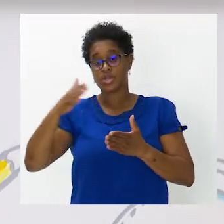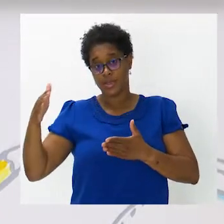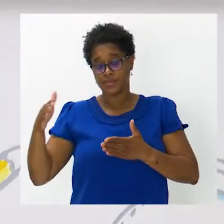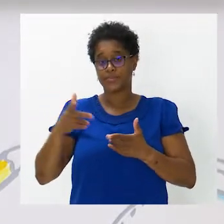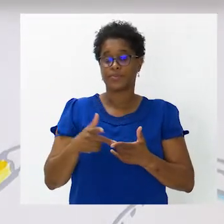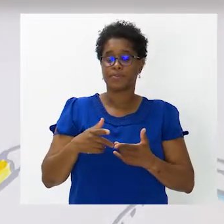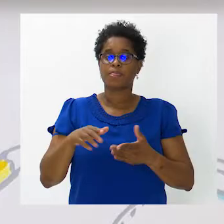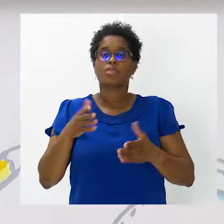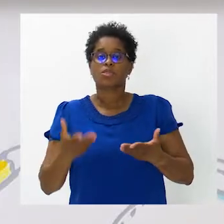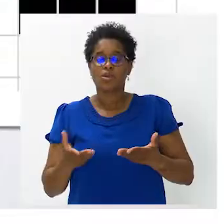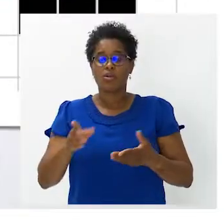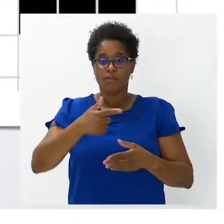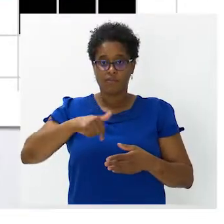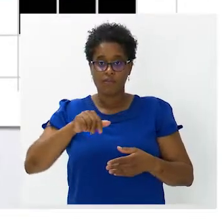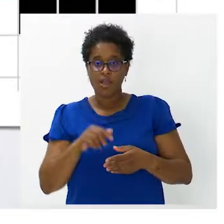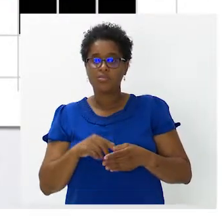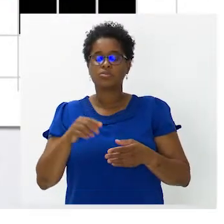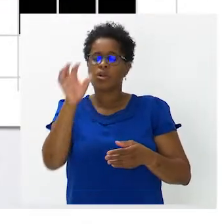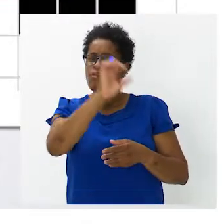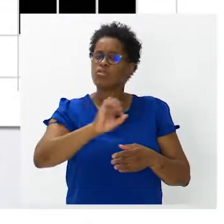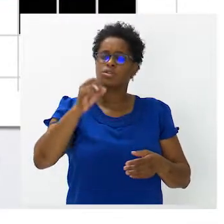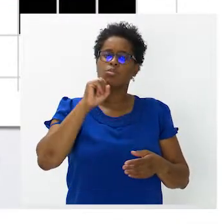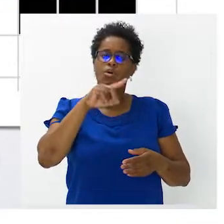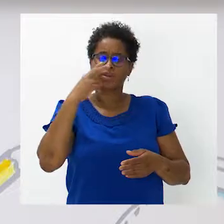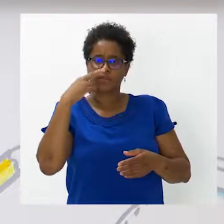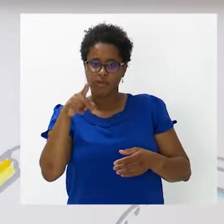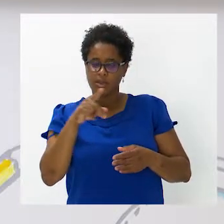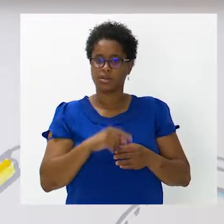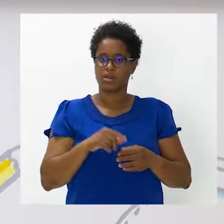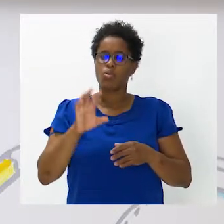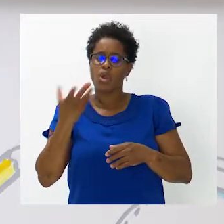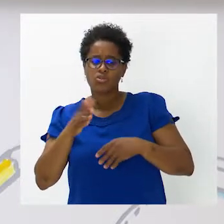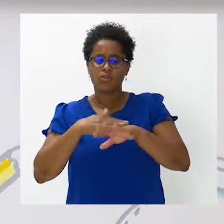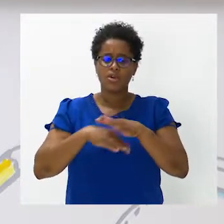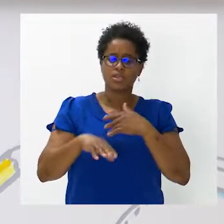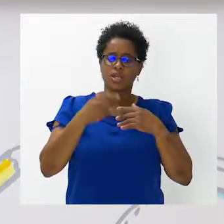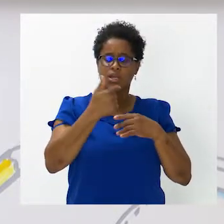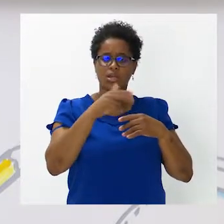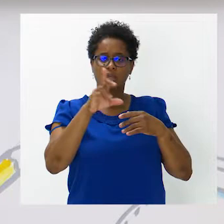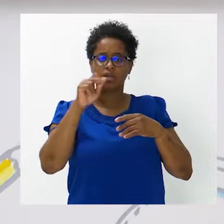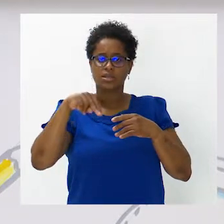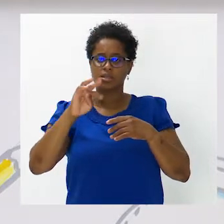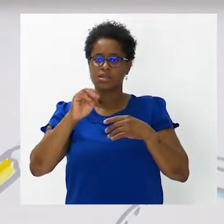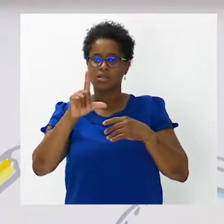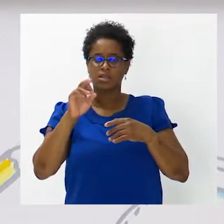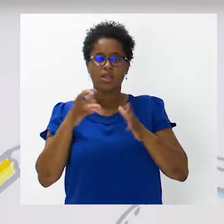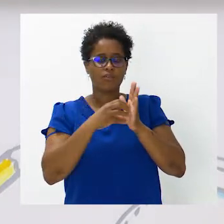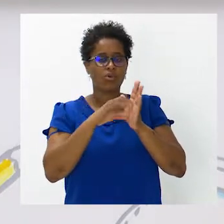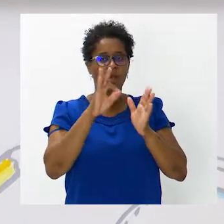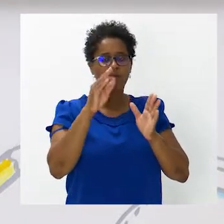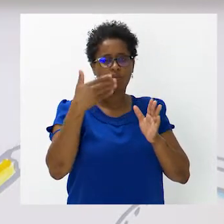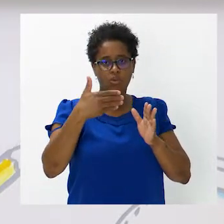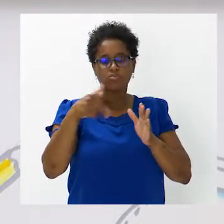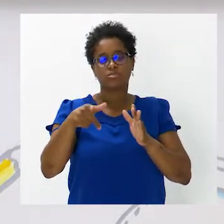certo? Vamos então. Bom, como vocês podem ver, ao fazer a translação da figura F1